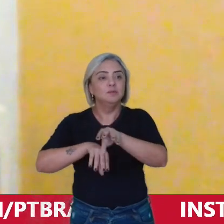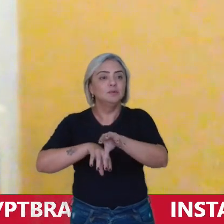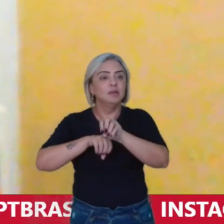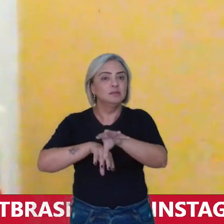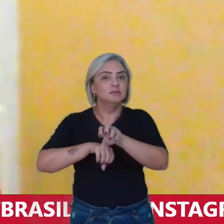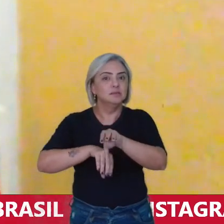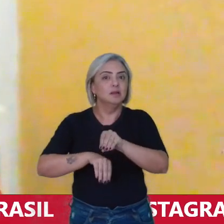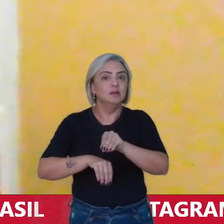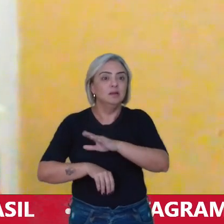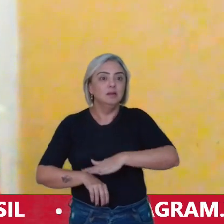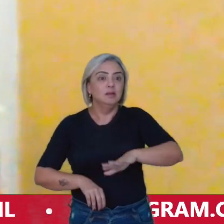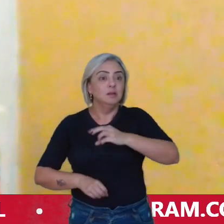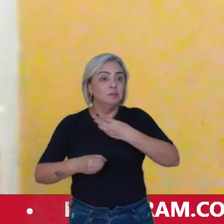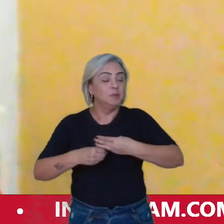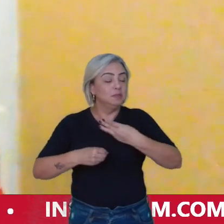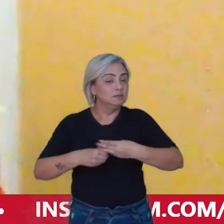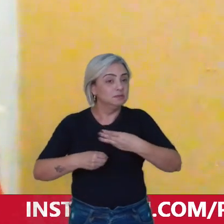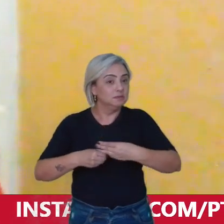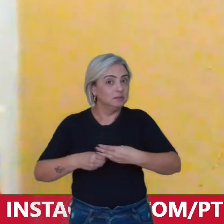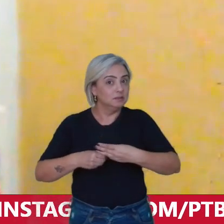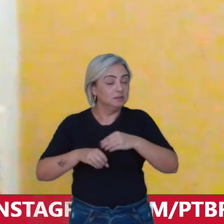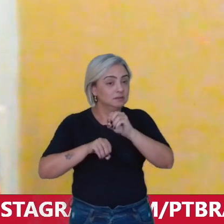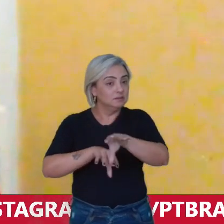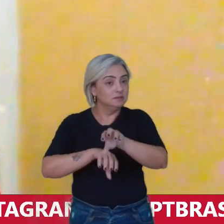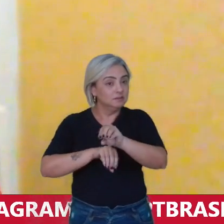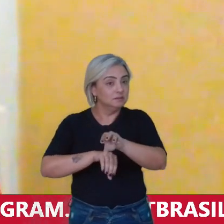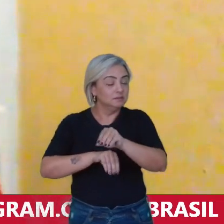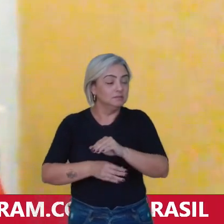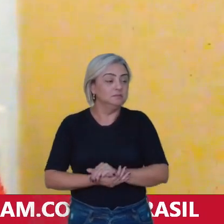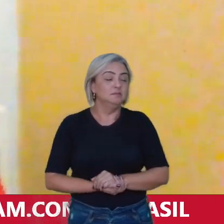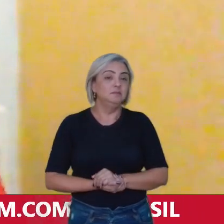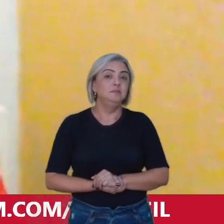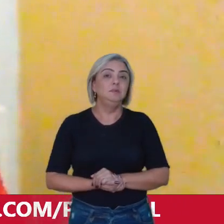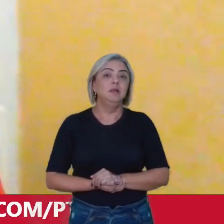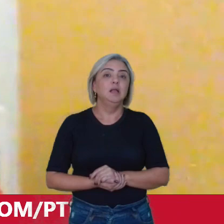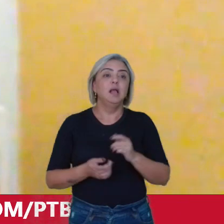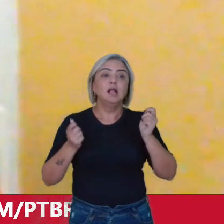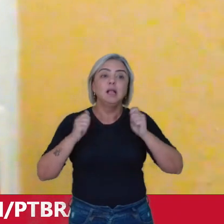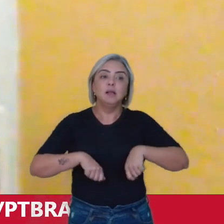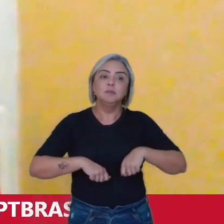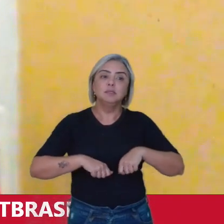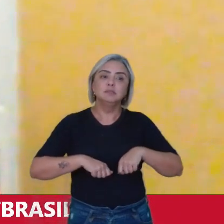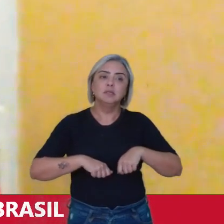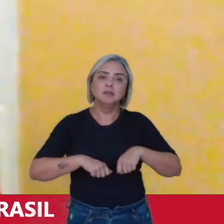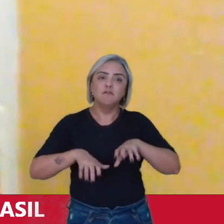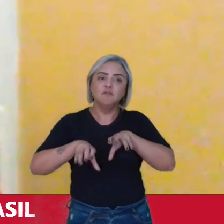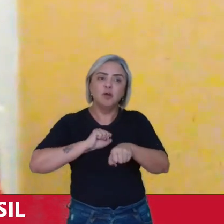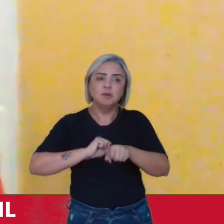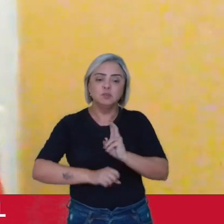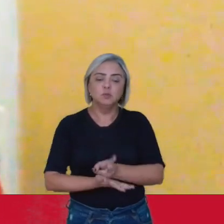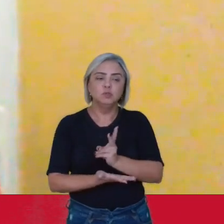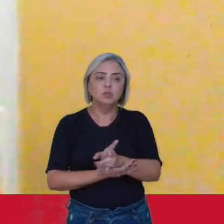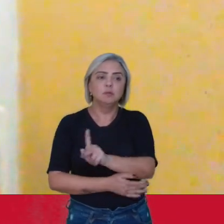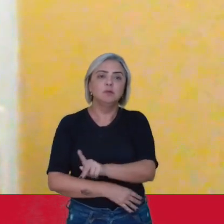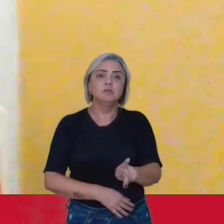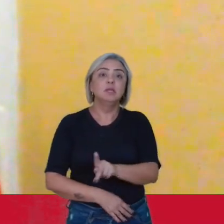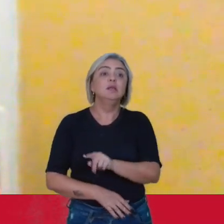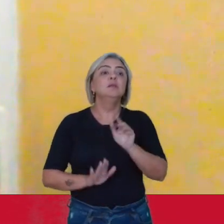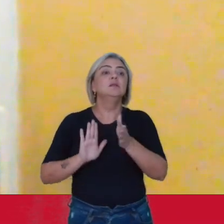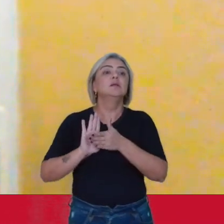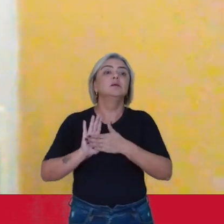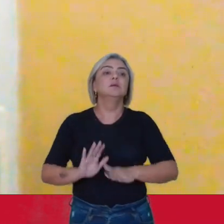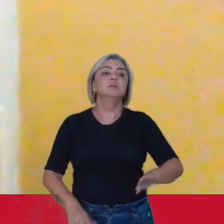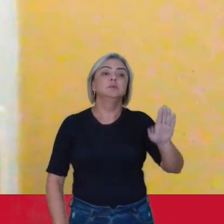educação, né, no plano municipal de educação, e colocar capacitação para os educadores. E isso entrou como uma pauta